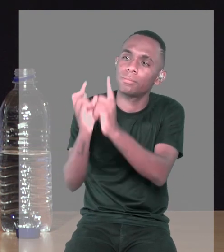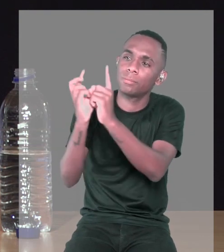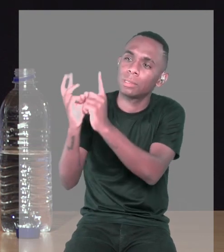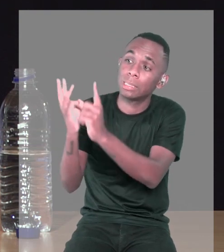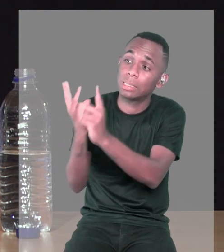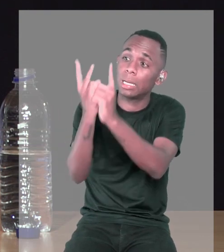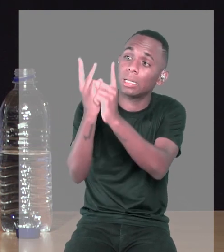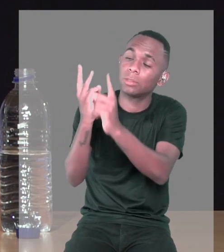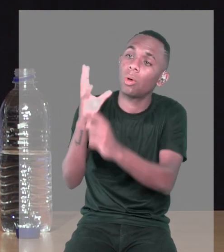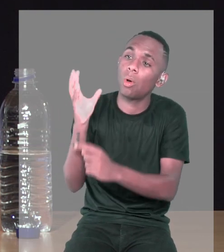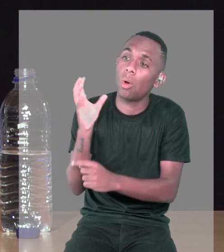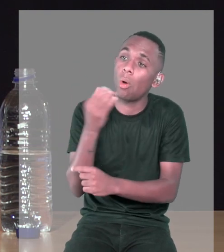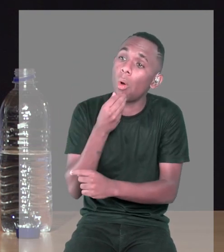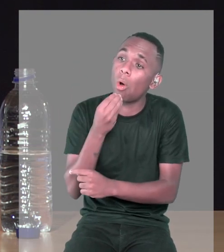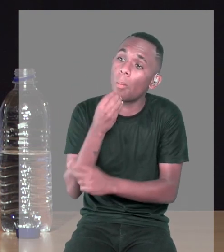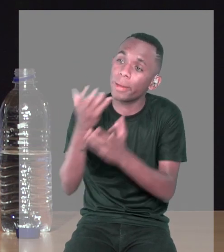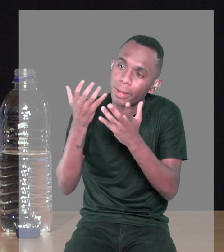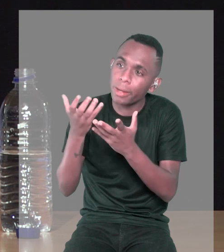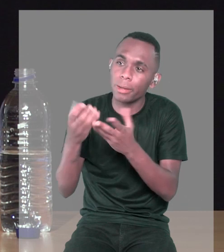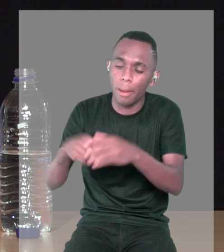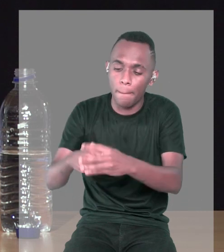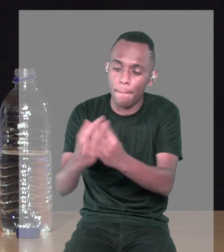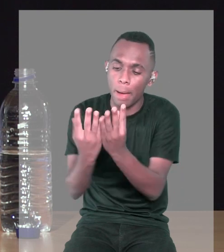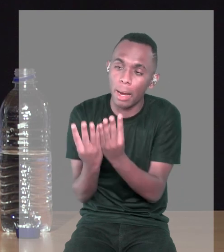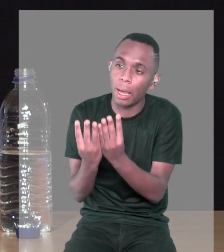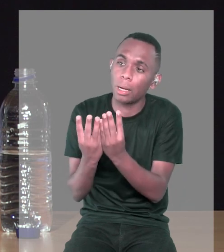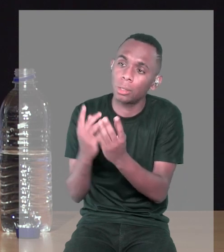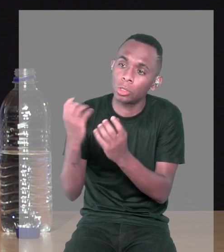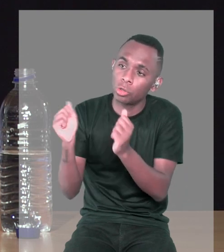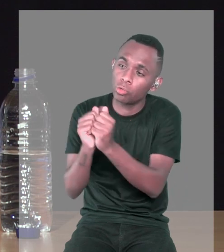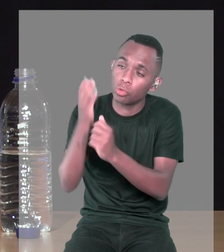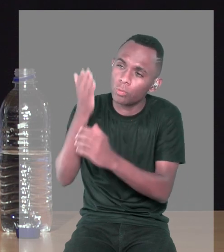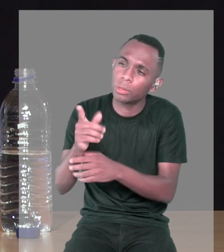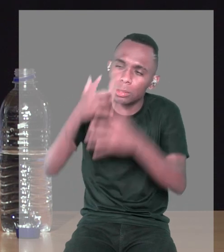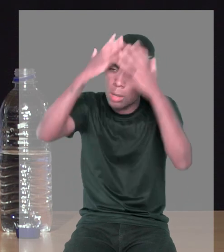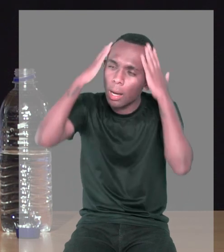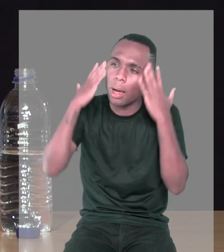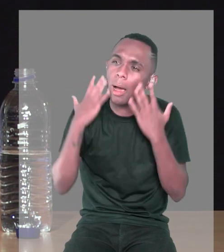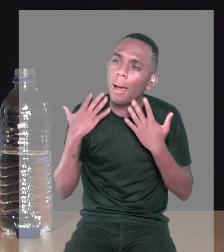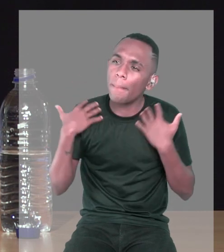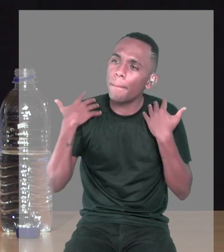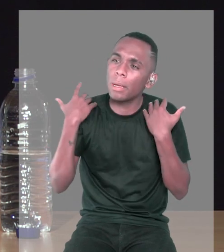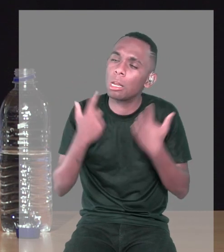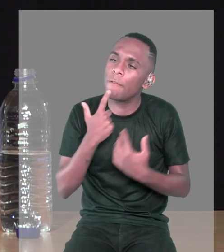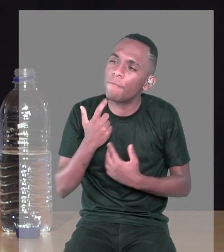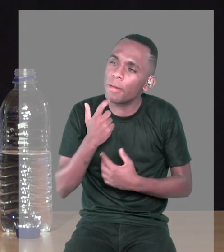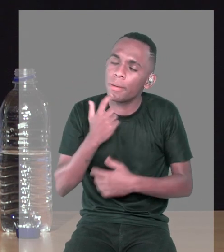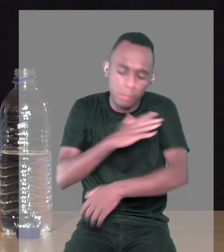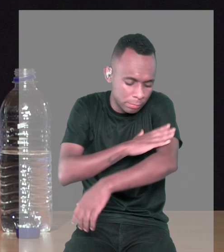estava acompanhada de 3 homens que pretendiam jogar pôquer com você. Você tinha cabelos